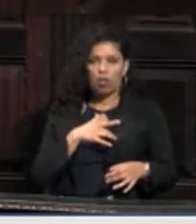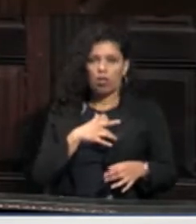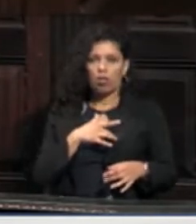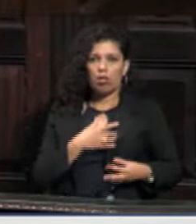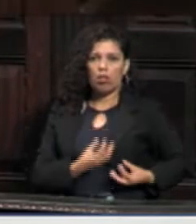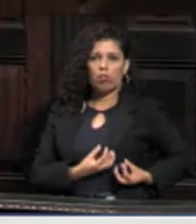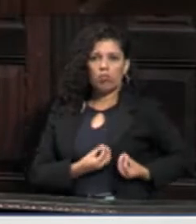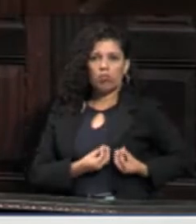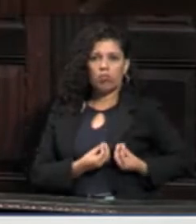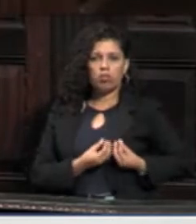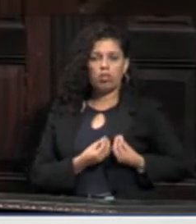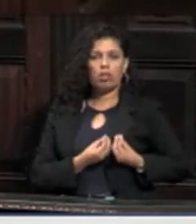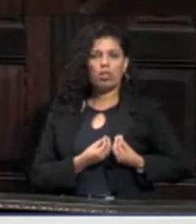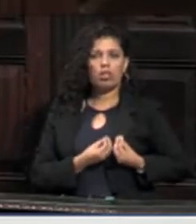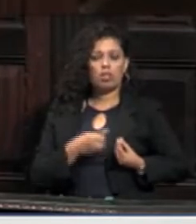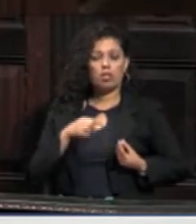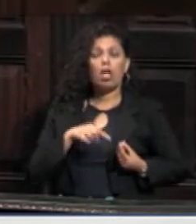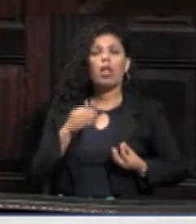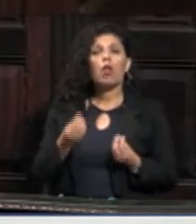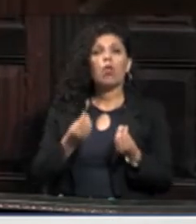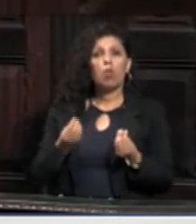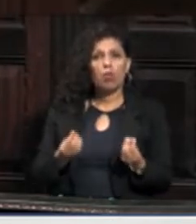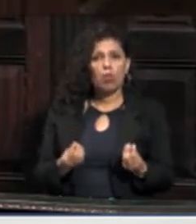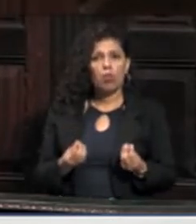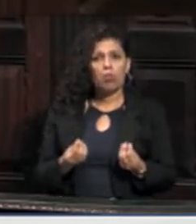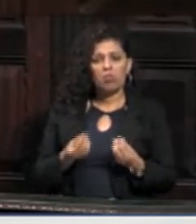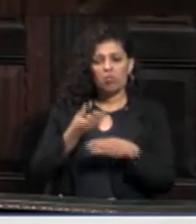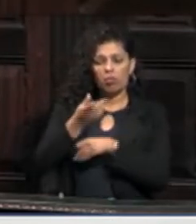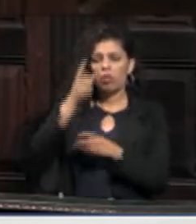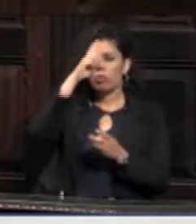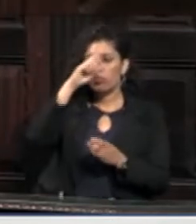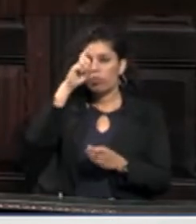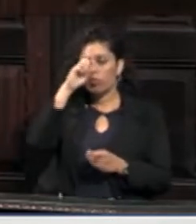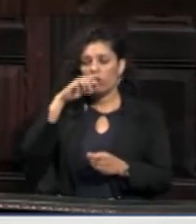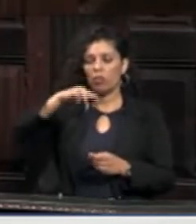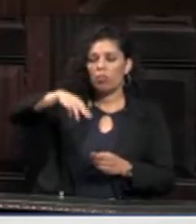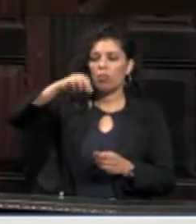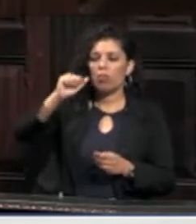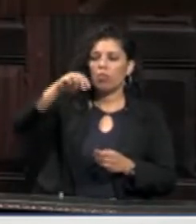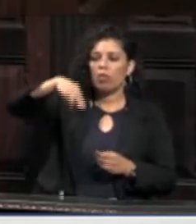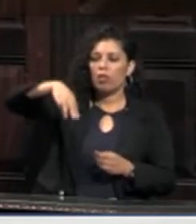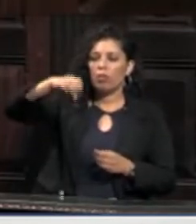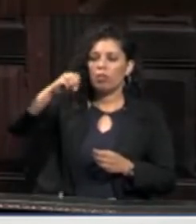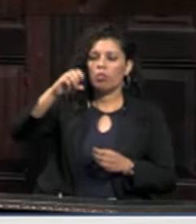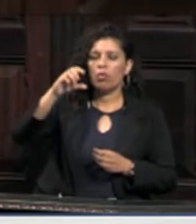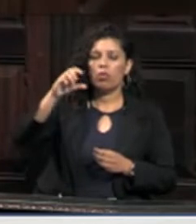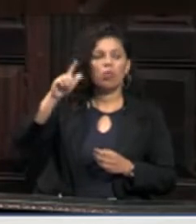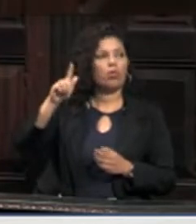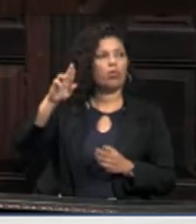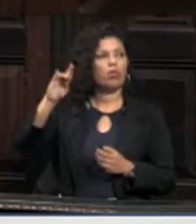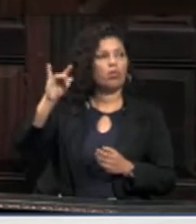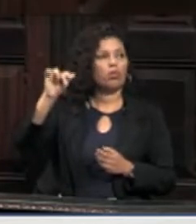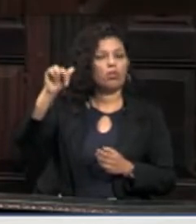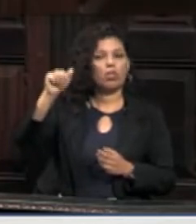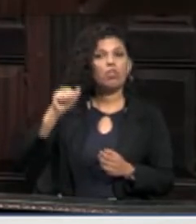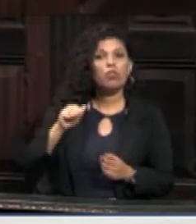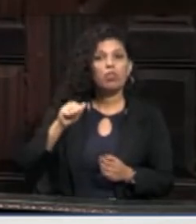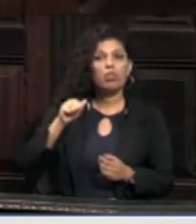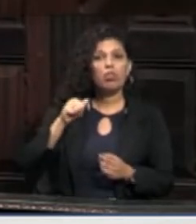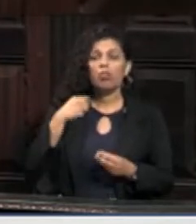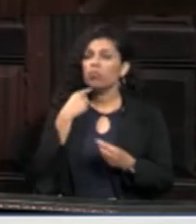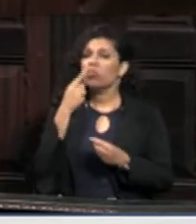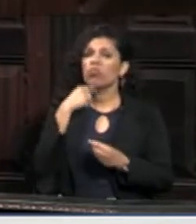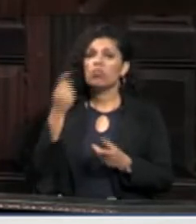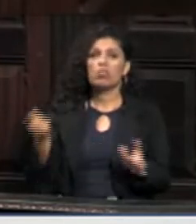ela entra no CISREG para fazer uma mamografia e, infelizmente, muitas vezes, o seu problema já agravou e,